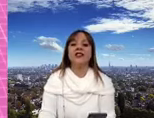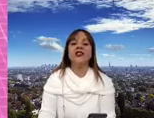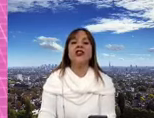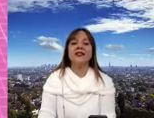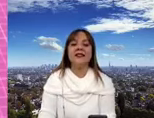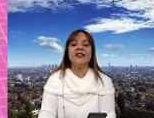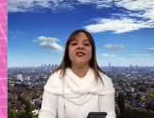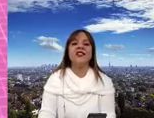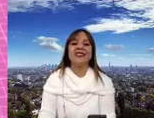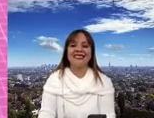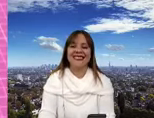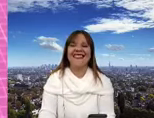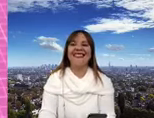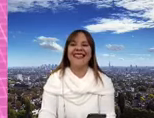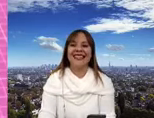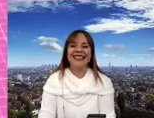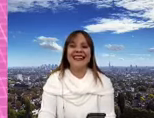dessas dicas.